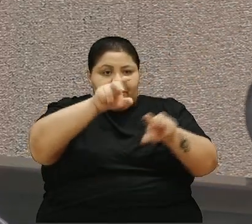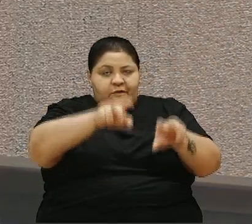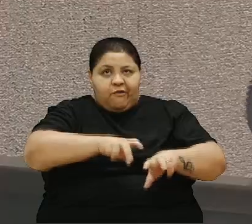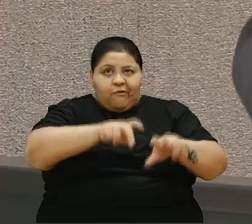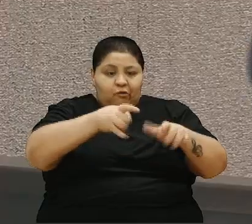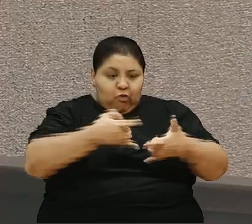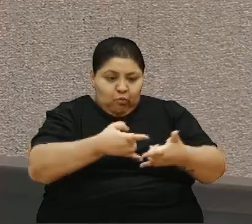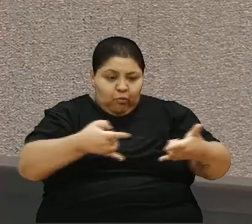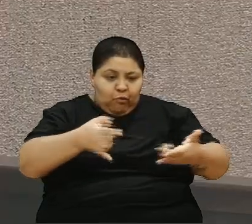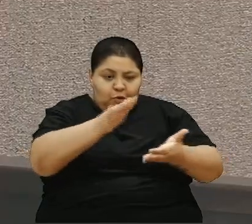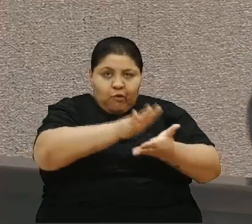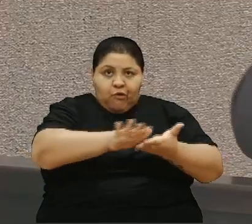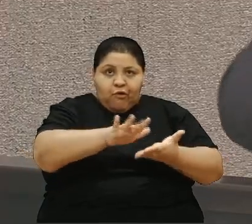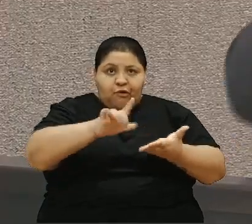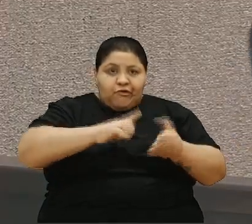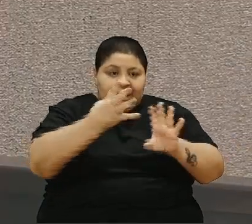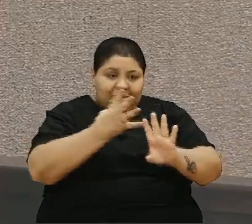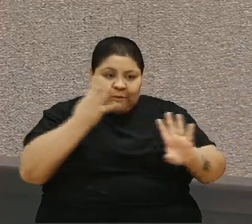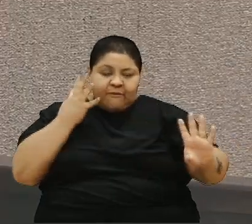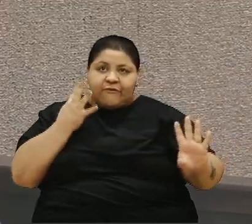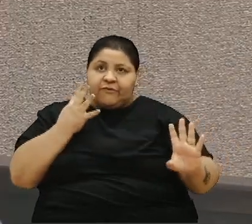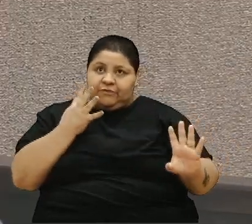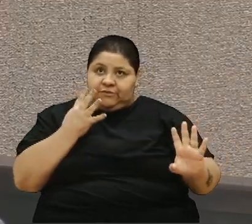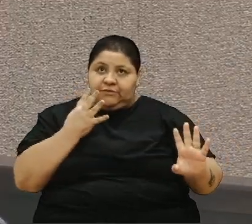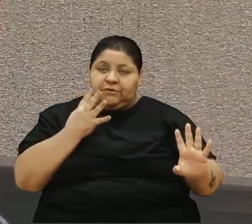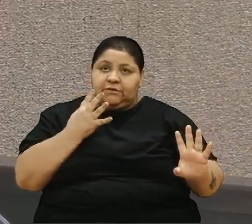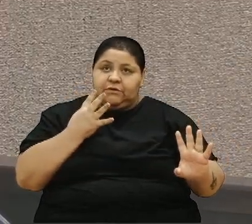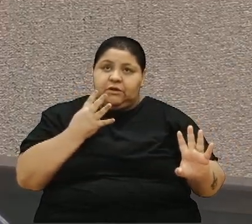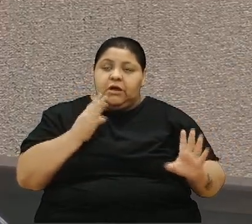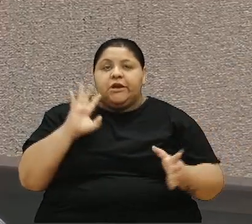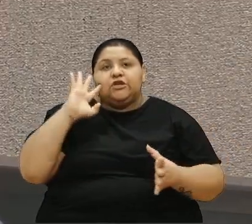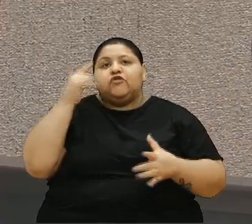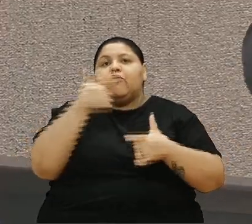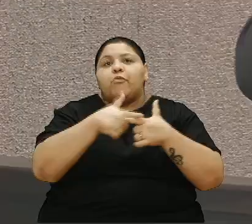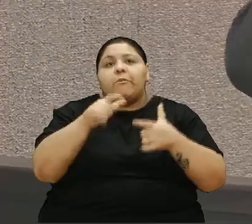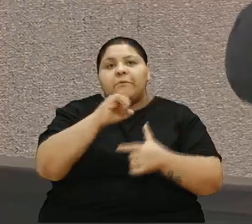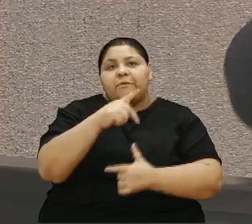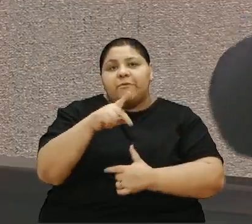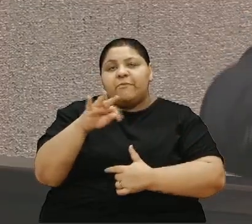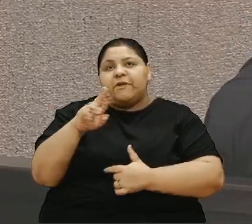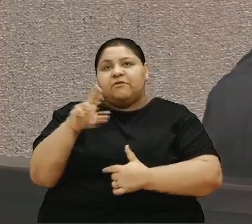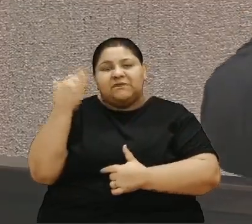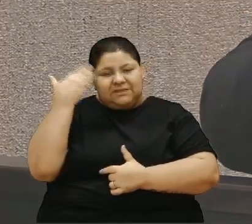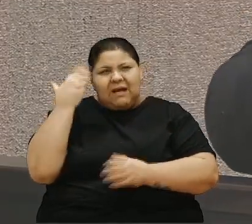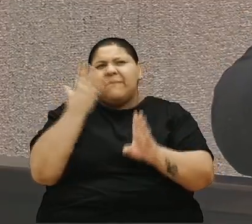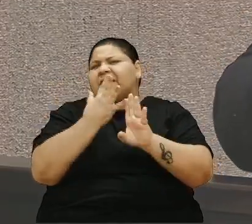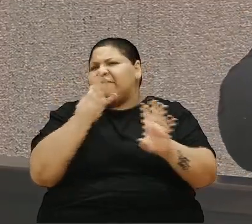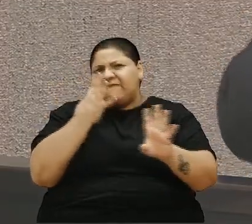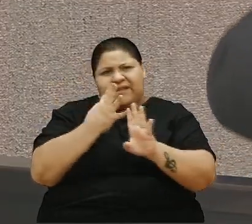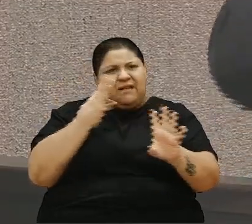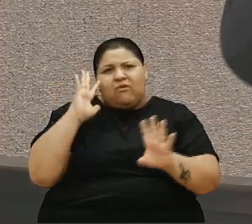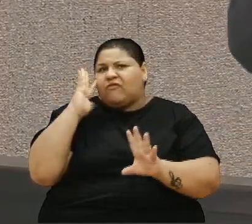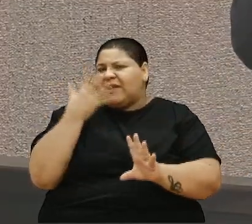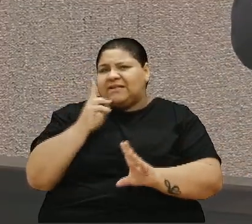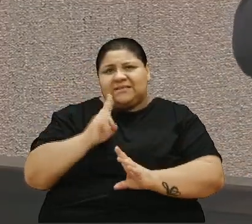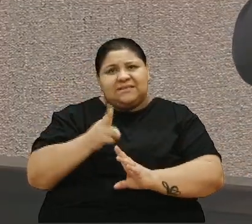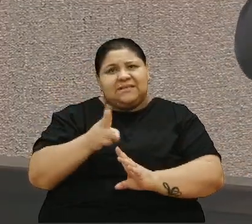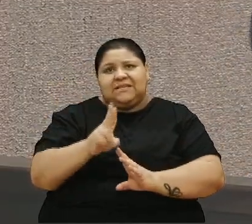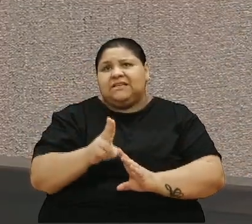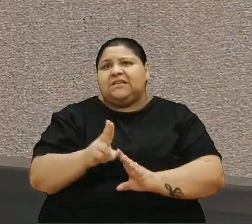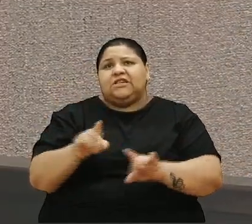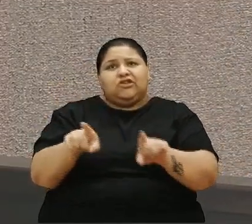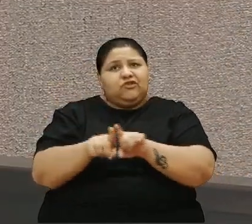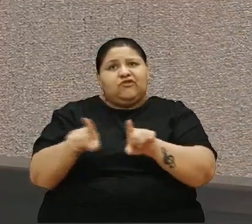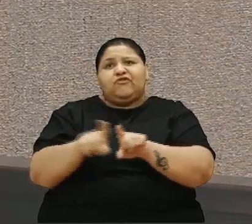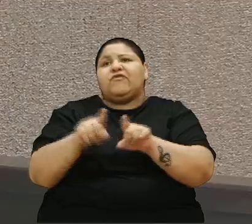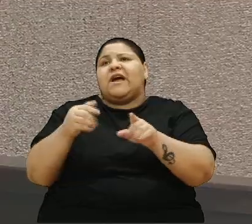de produtor, tem que pegar uma fila muitas vezes, vem resolver uma situação de IPTU. A gente sabe que a fila existe em qualquer situação, não é só no poder público. Se vai na iniciativa privada,